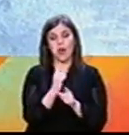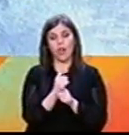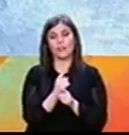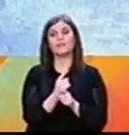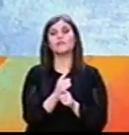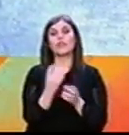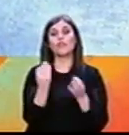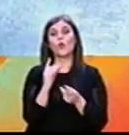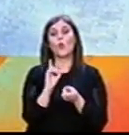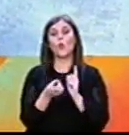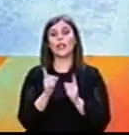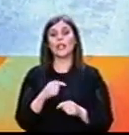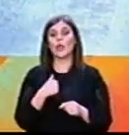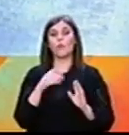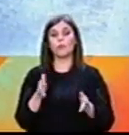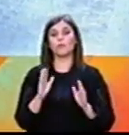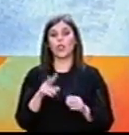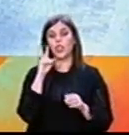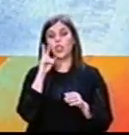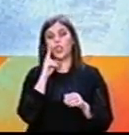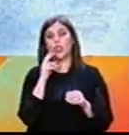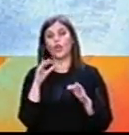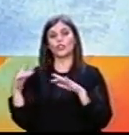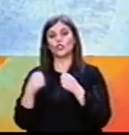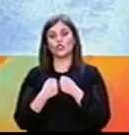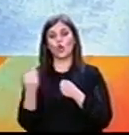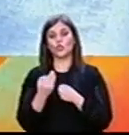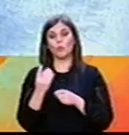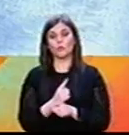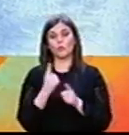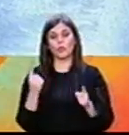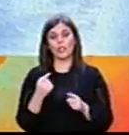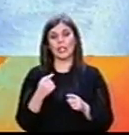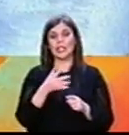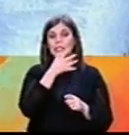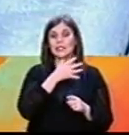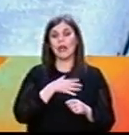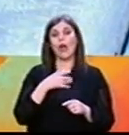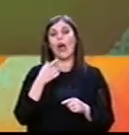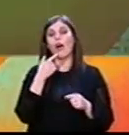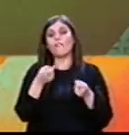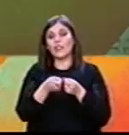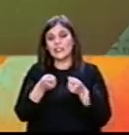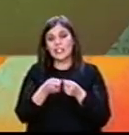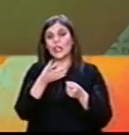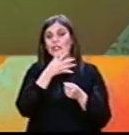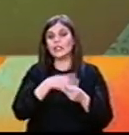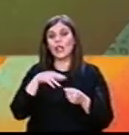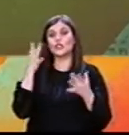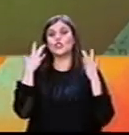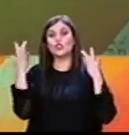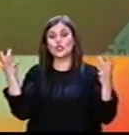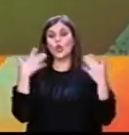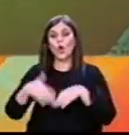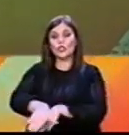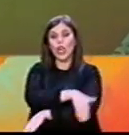ensejo. Pronto. Que foi o de não precisar de ver o jogo do Porto. Porque eu ia sabendo pelos vizinhos o que é que ia acontecer. O barulho da rua, exatamente. É verdade.